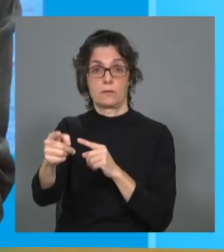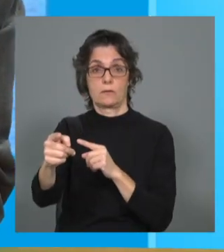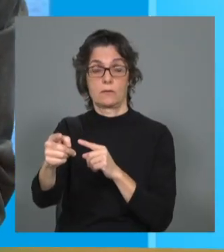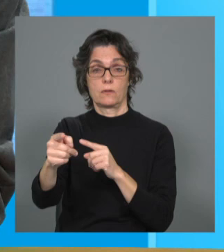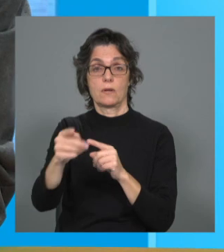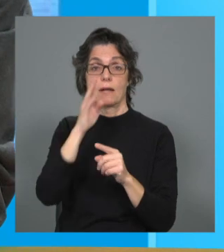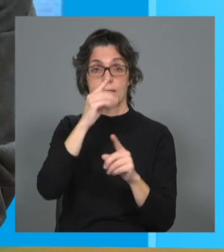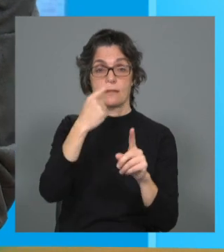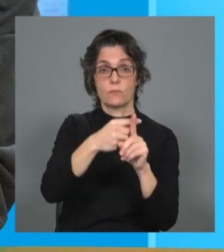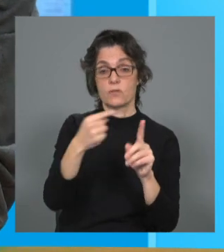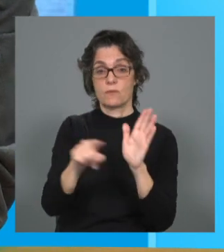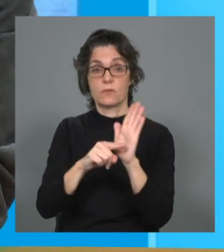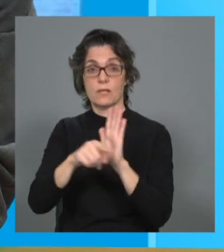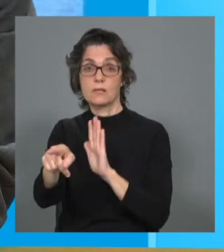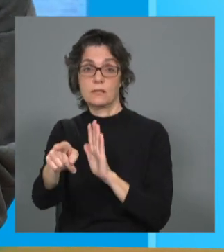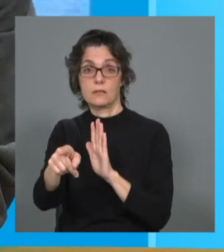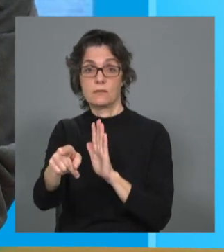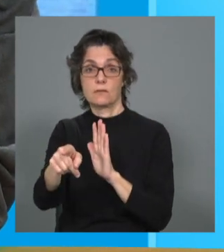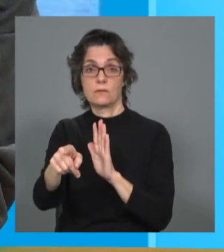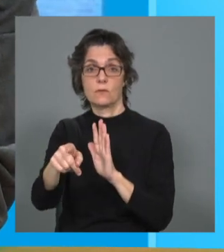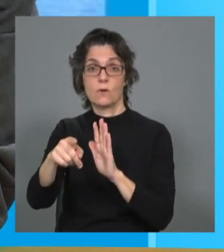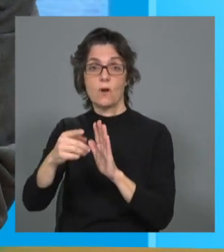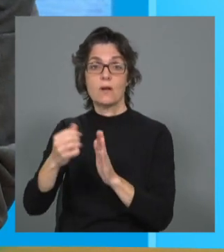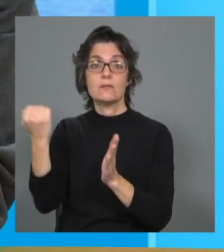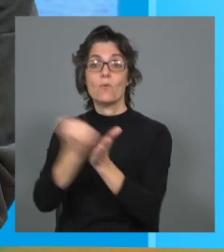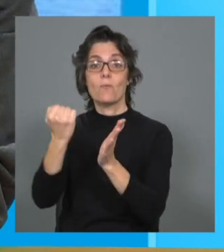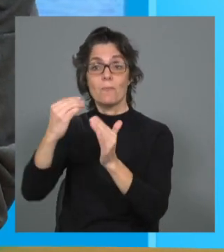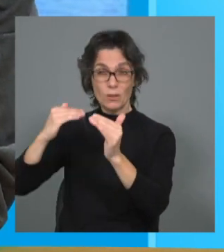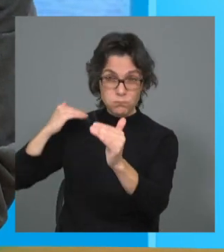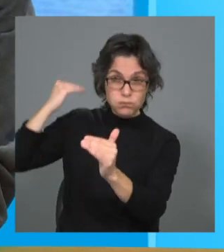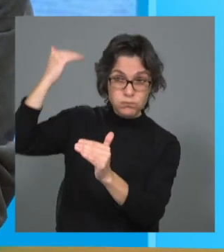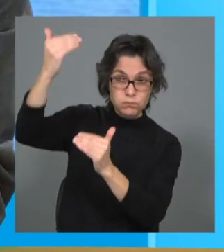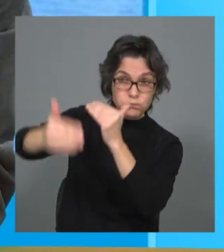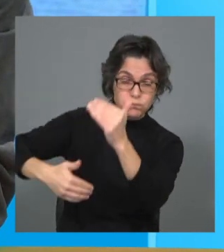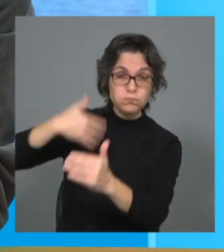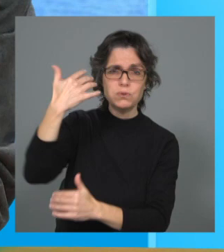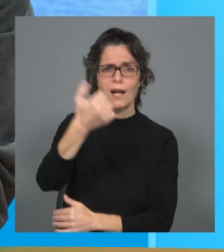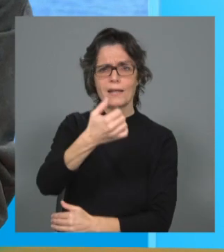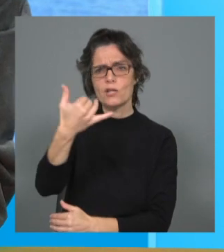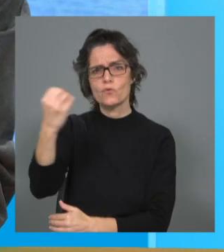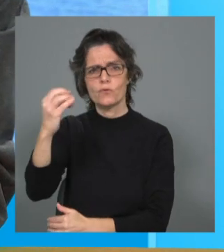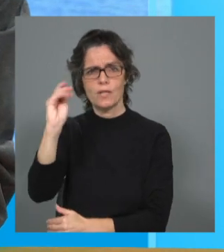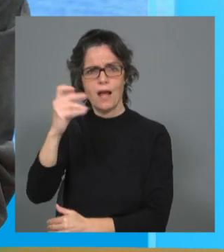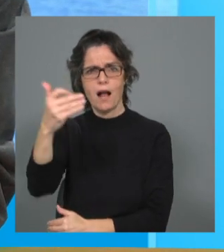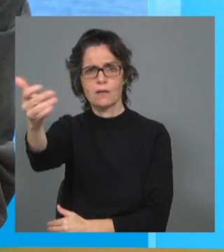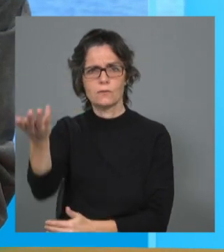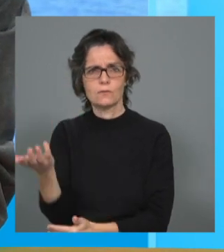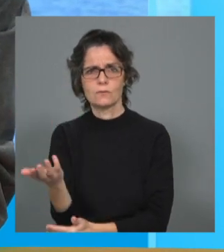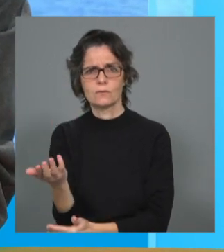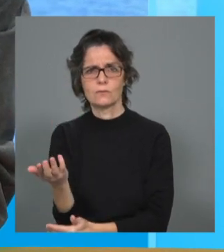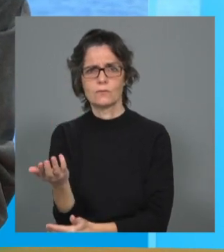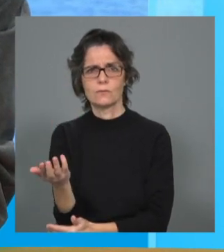vai marcar o país não para 4 anos e meio, mas se calhar para a próxima década, para os próximos 15 ou 20 anos. Da mesma maneira que o